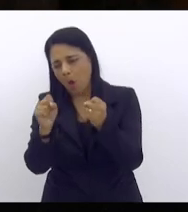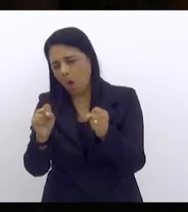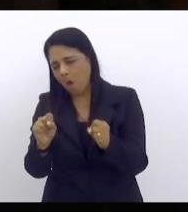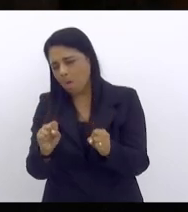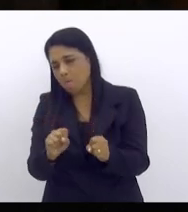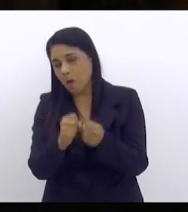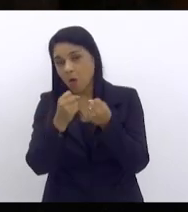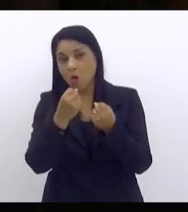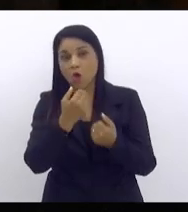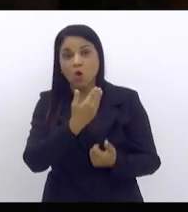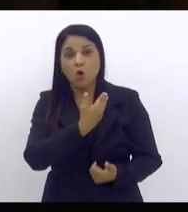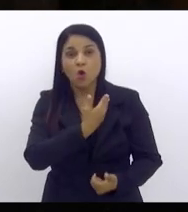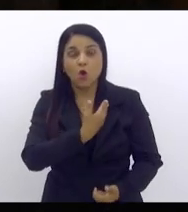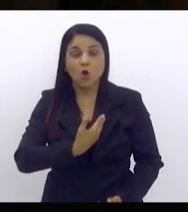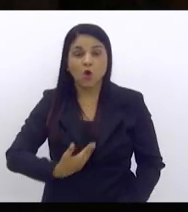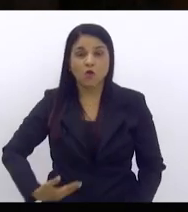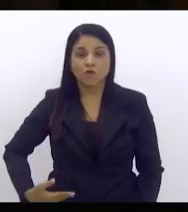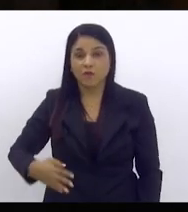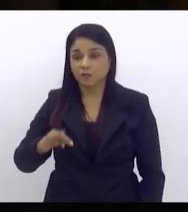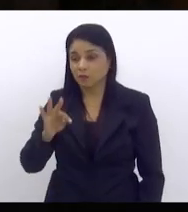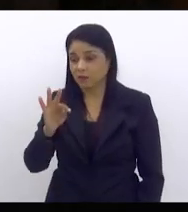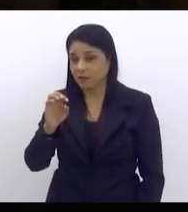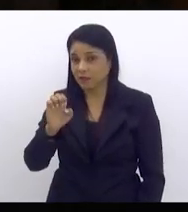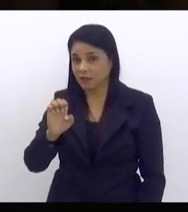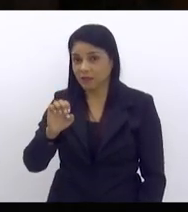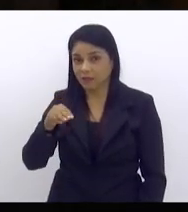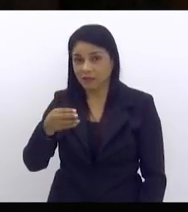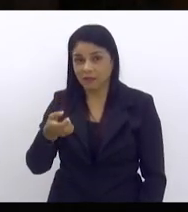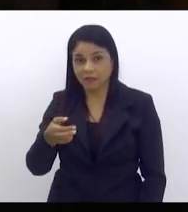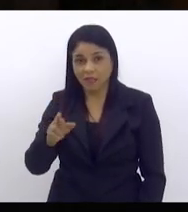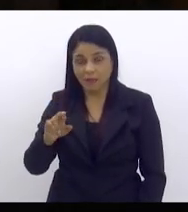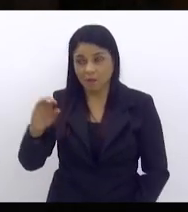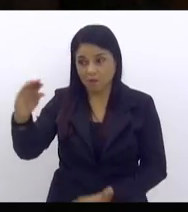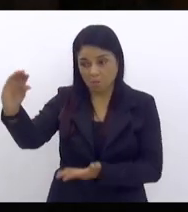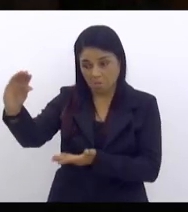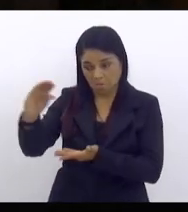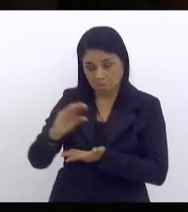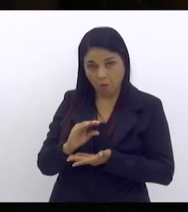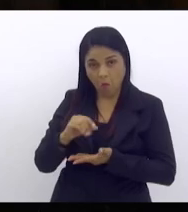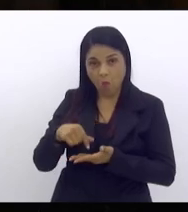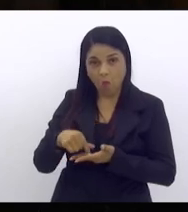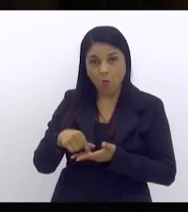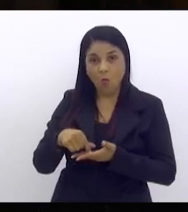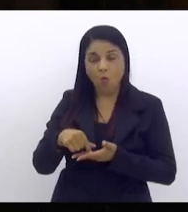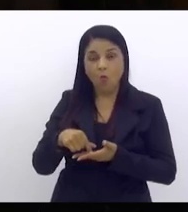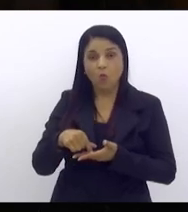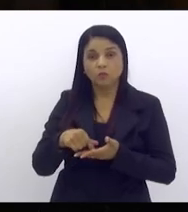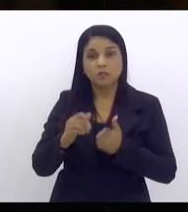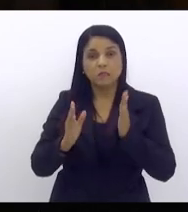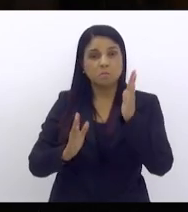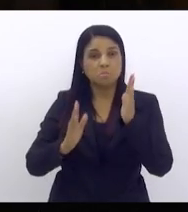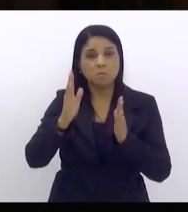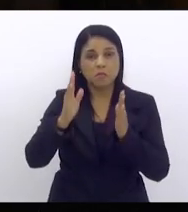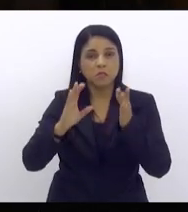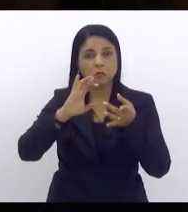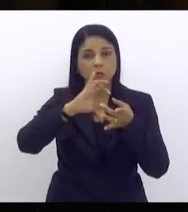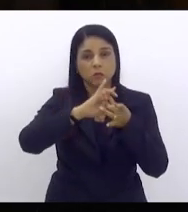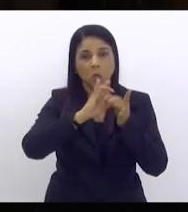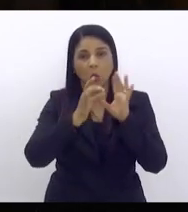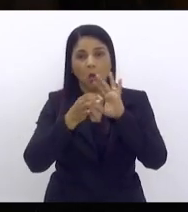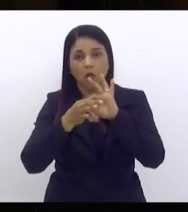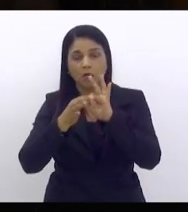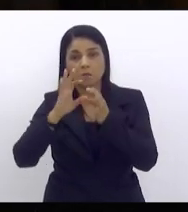que o governo Temer repassou 1 milhão para dar questão da segurança no período da Olimpíada. Eu estou